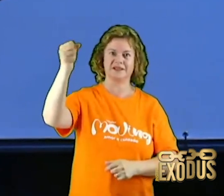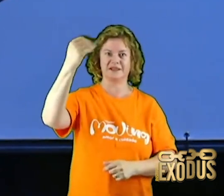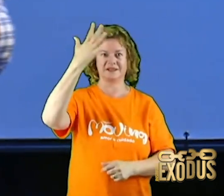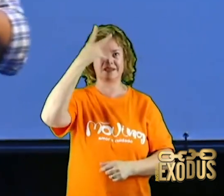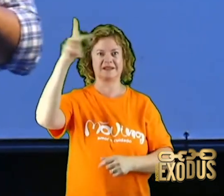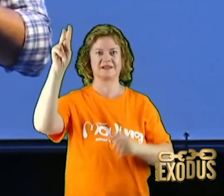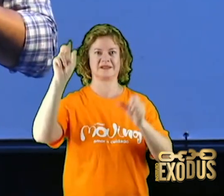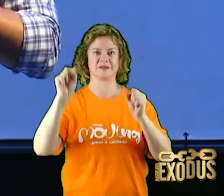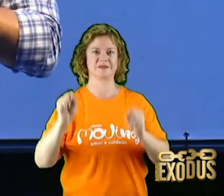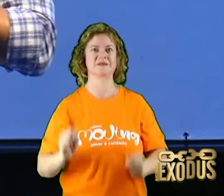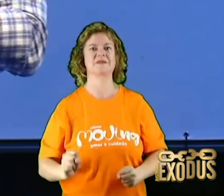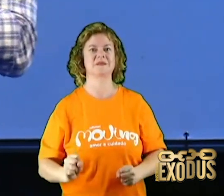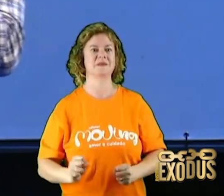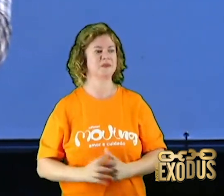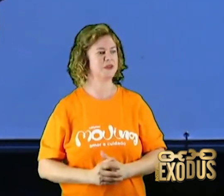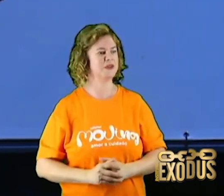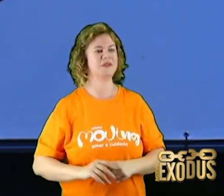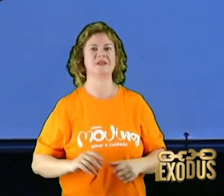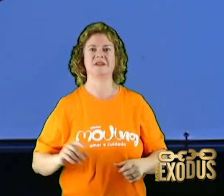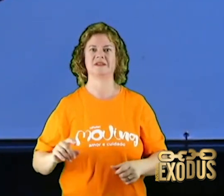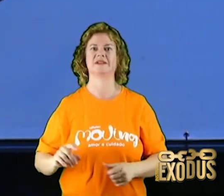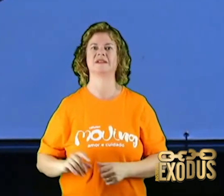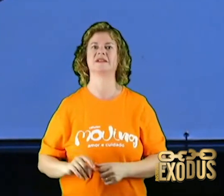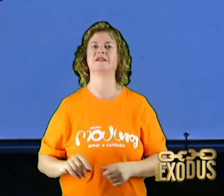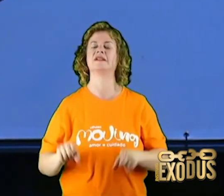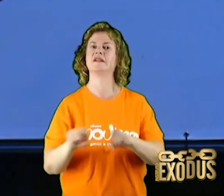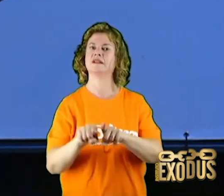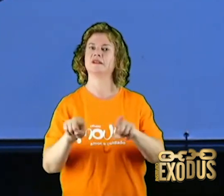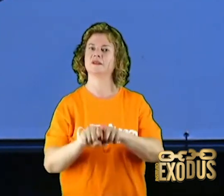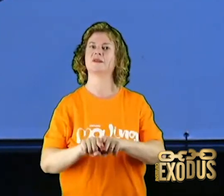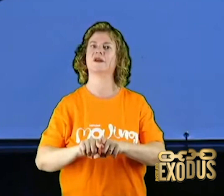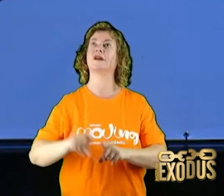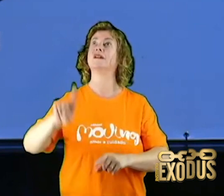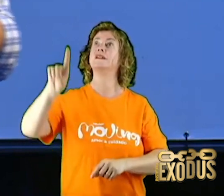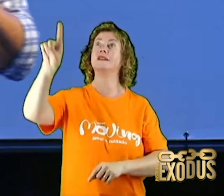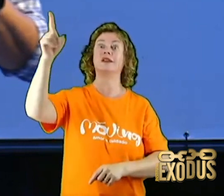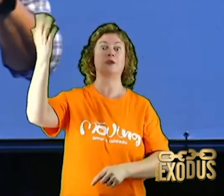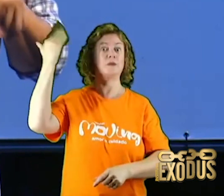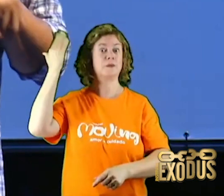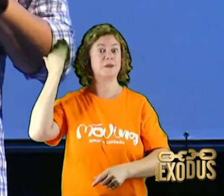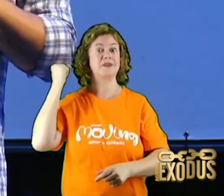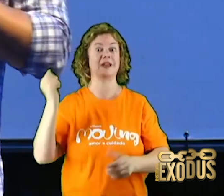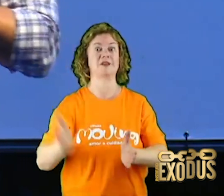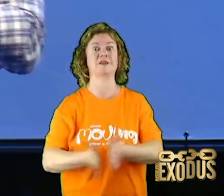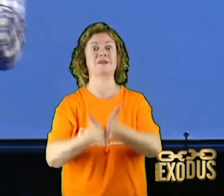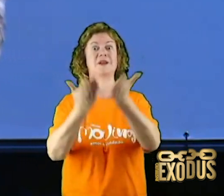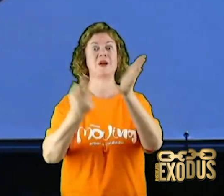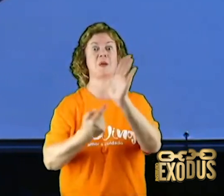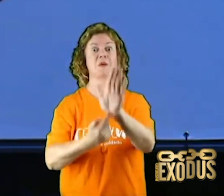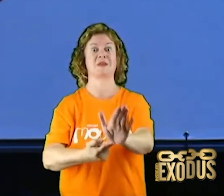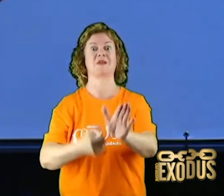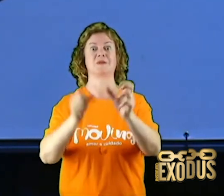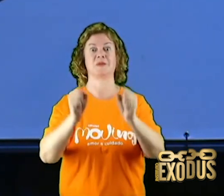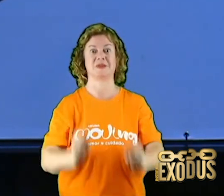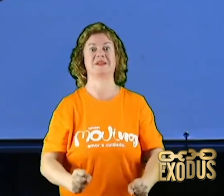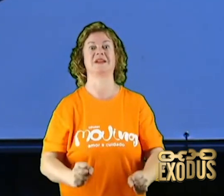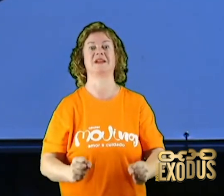seu poder do mesmo jeito que tem manifestado em tantas outras igrejas que eu fui e eu vou.